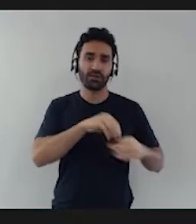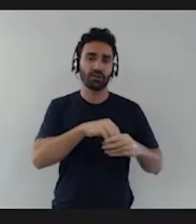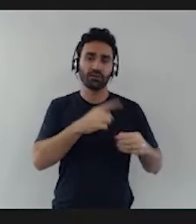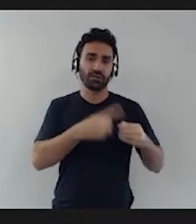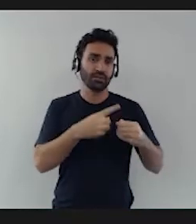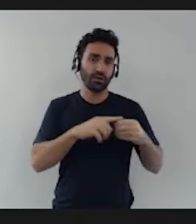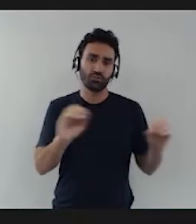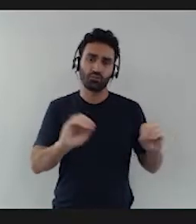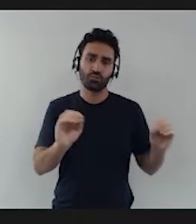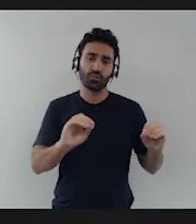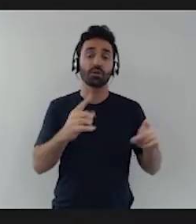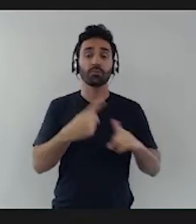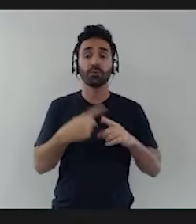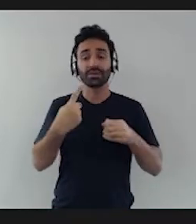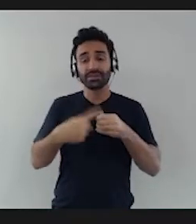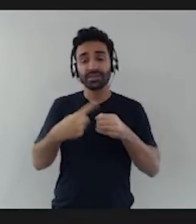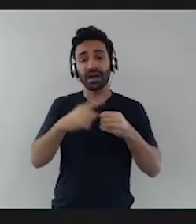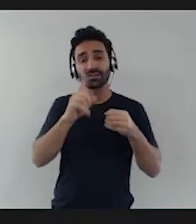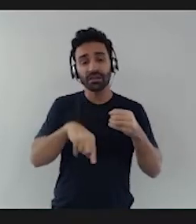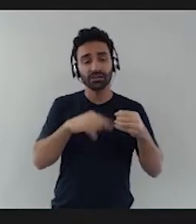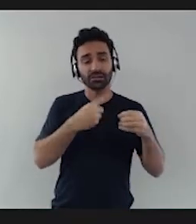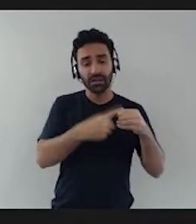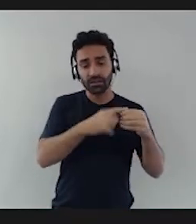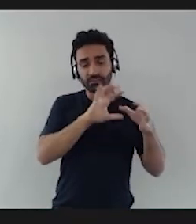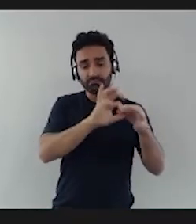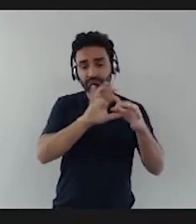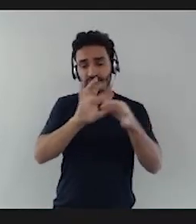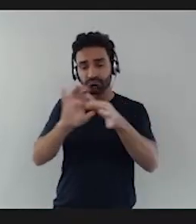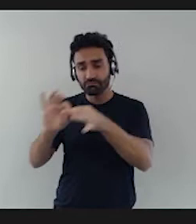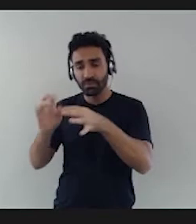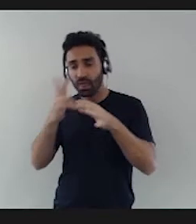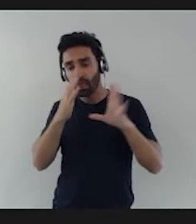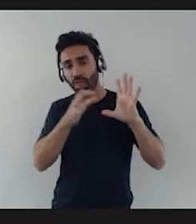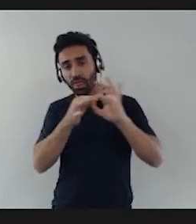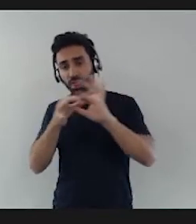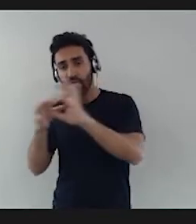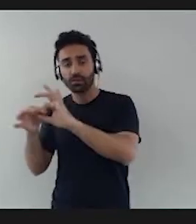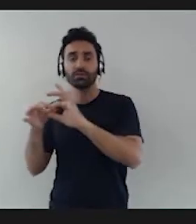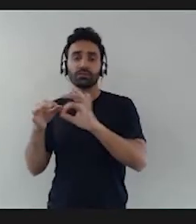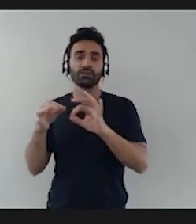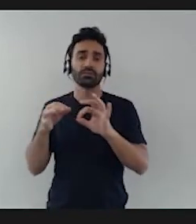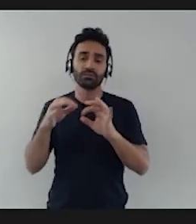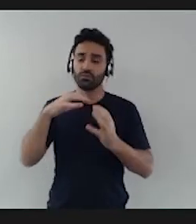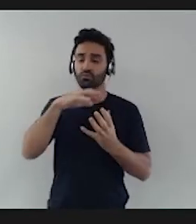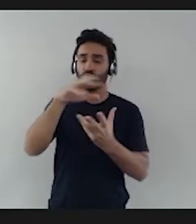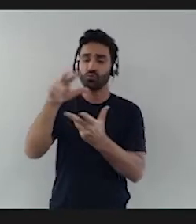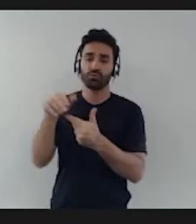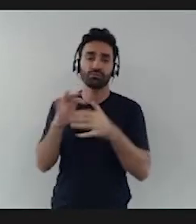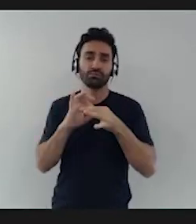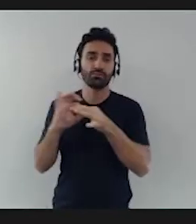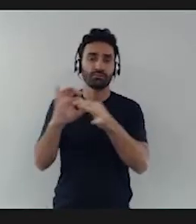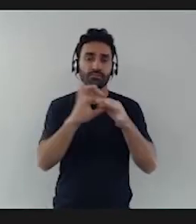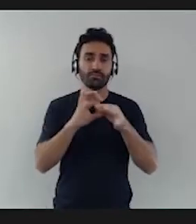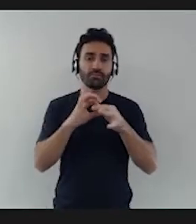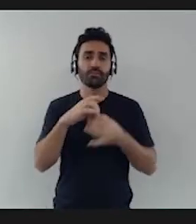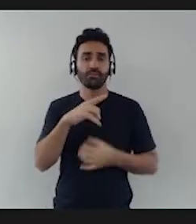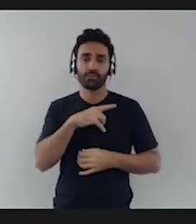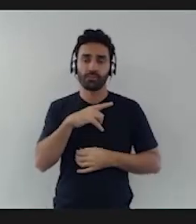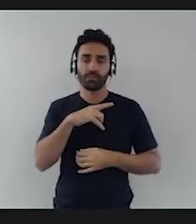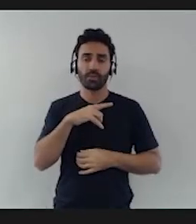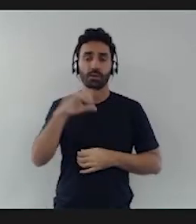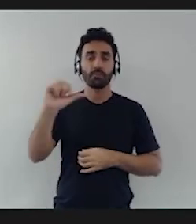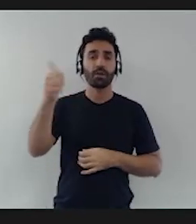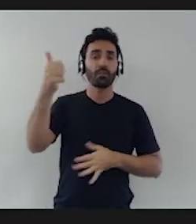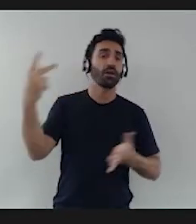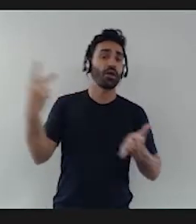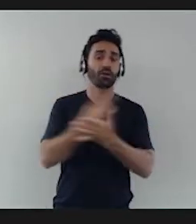são conectadas umas às outras e ao globo como um todo. Os primeiros casos